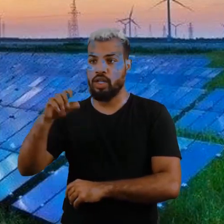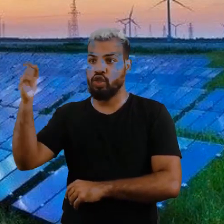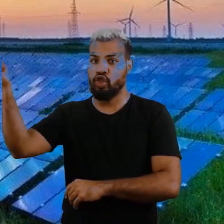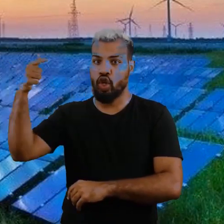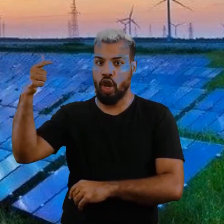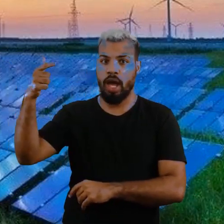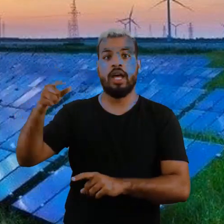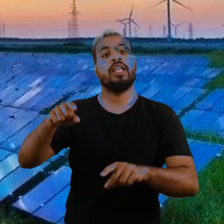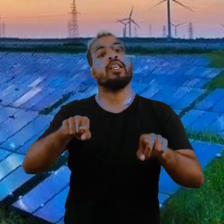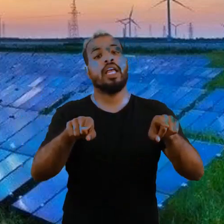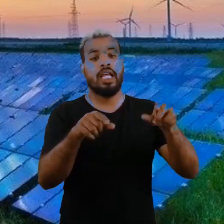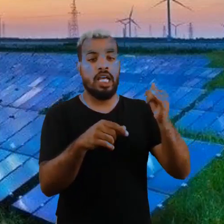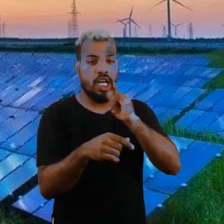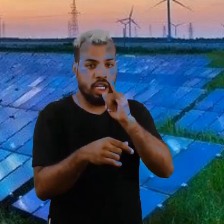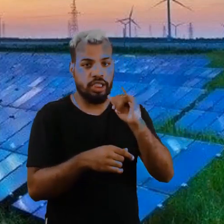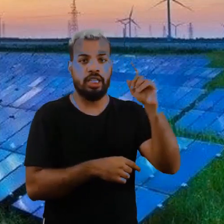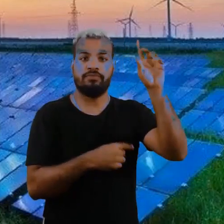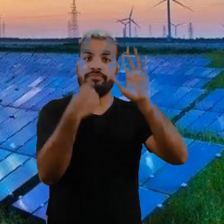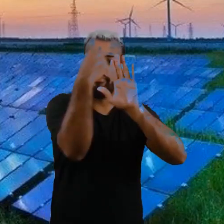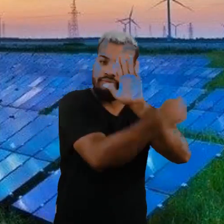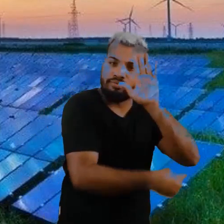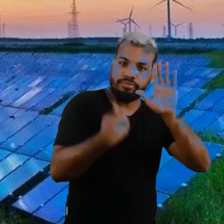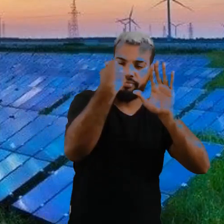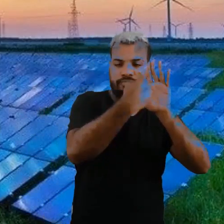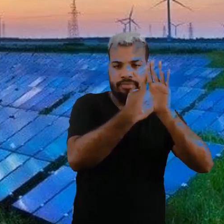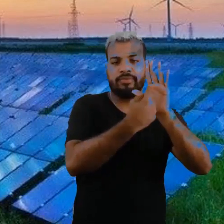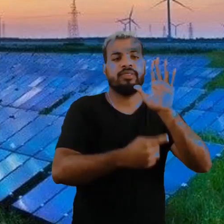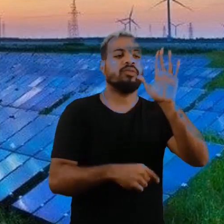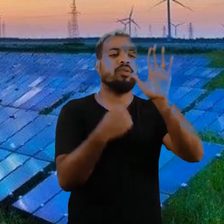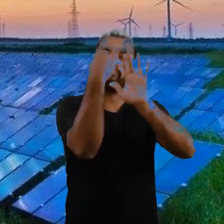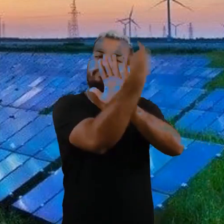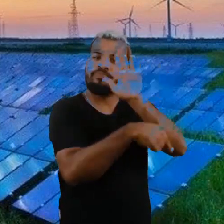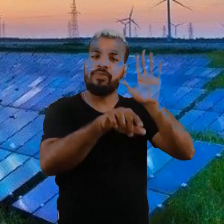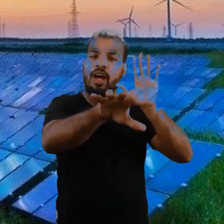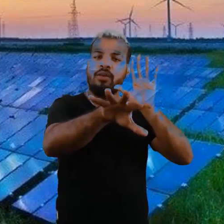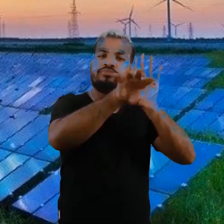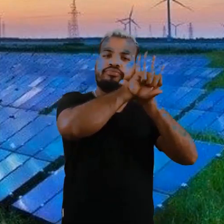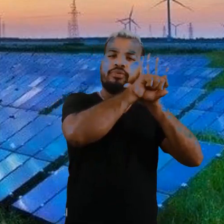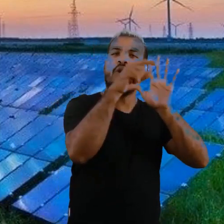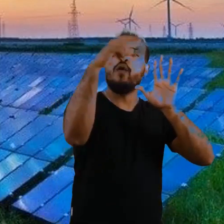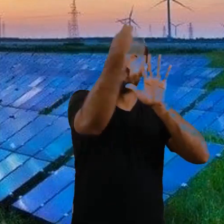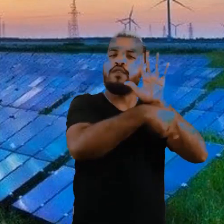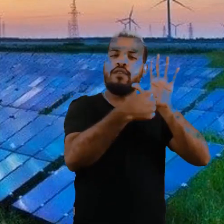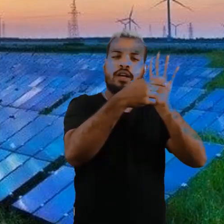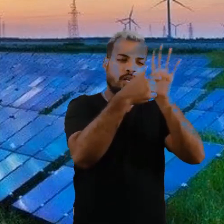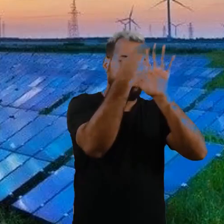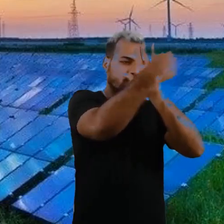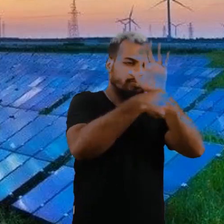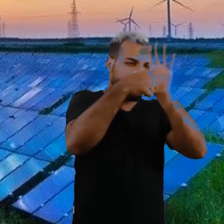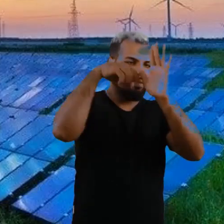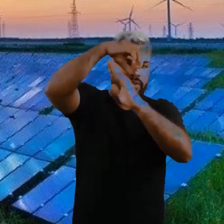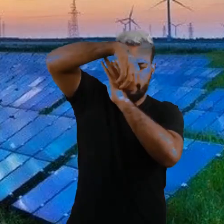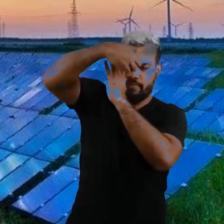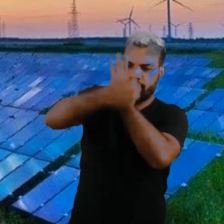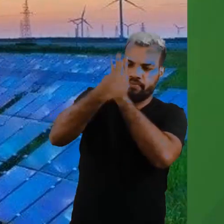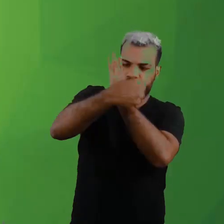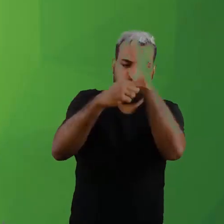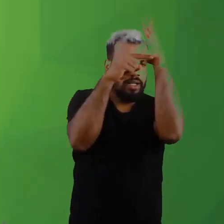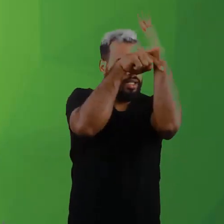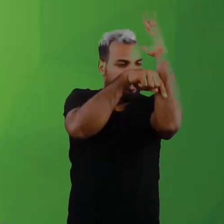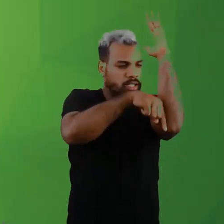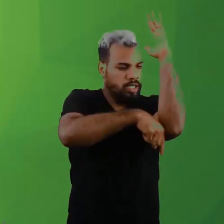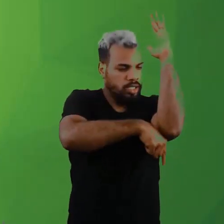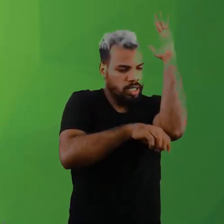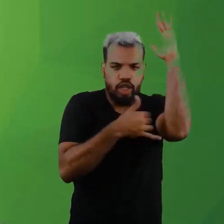e a energia solar. E por último, o pensamento sistêmico, que